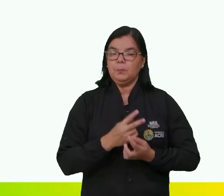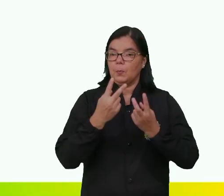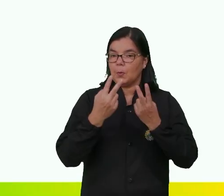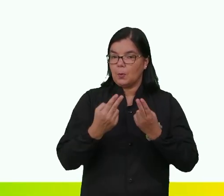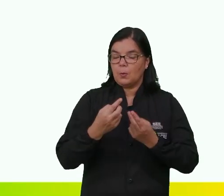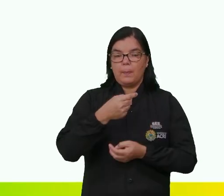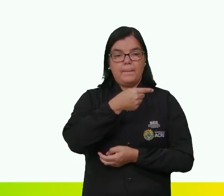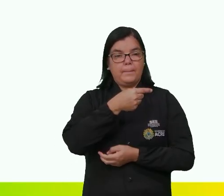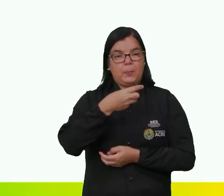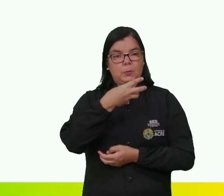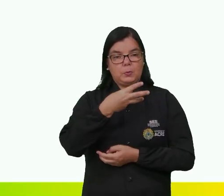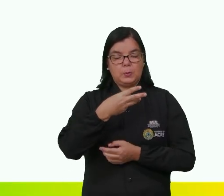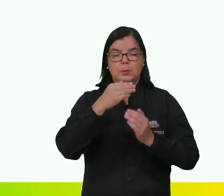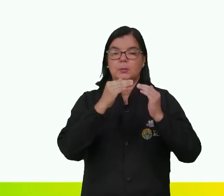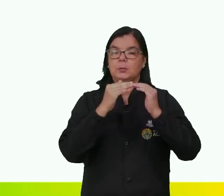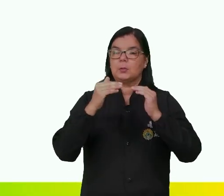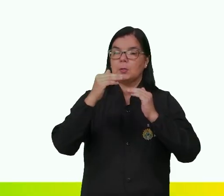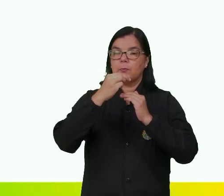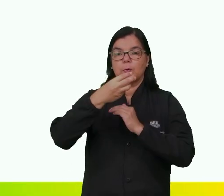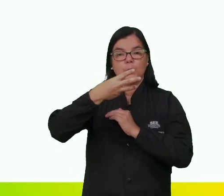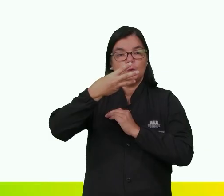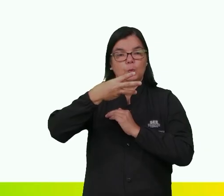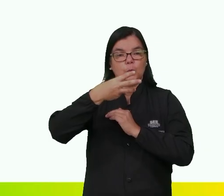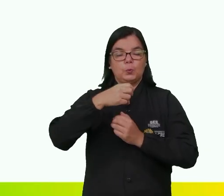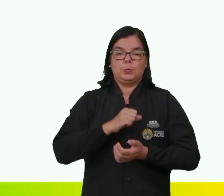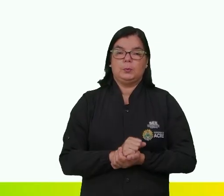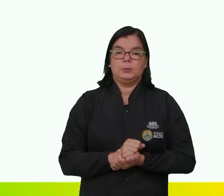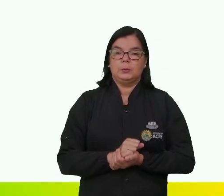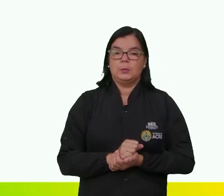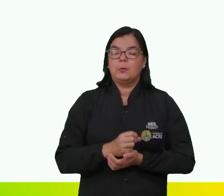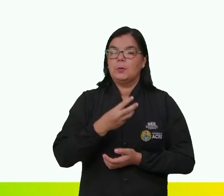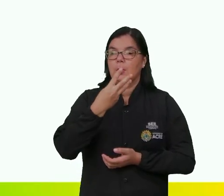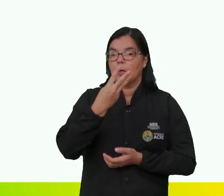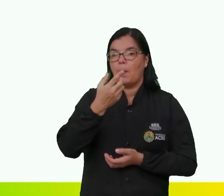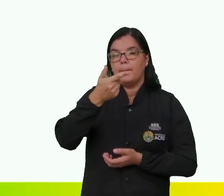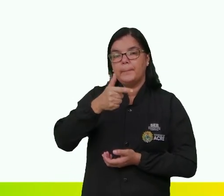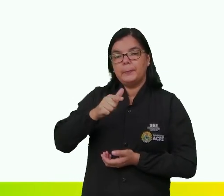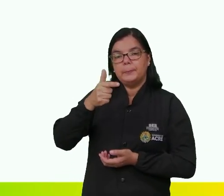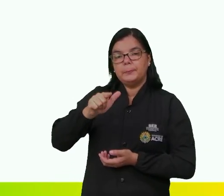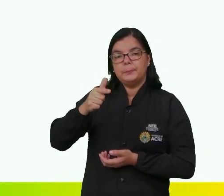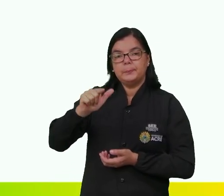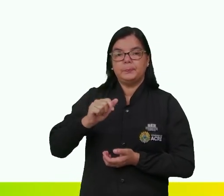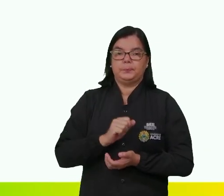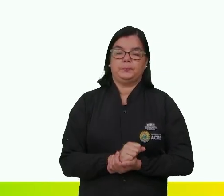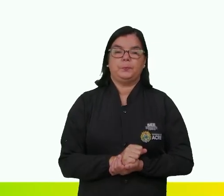modo, menos 3 ao cubo, o significado disso é menos 3